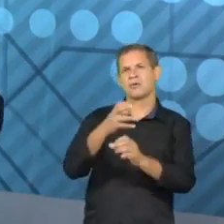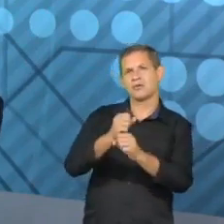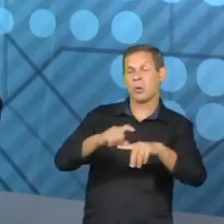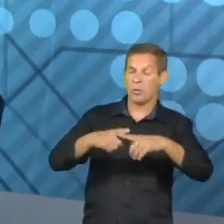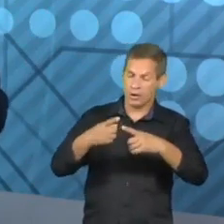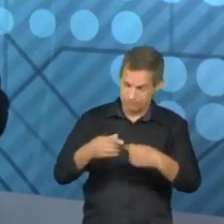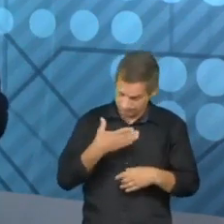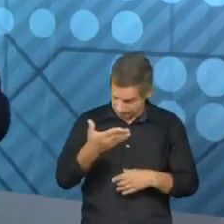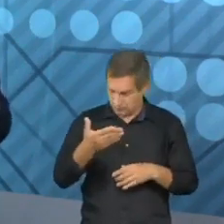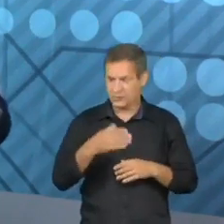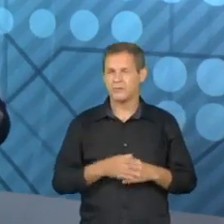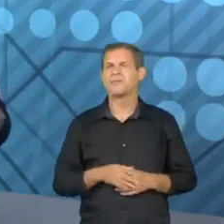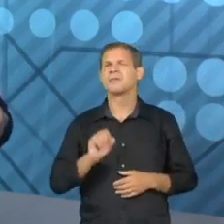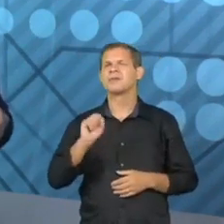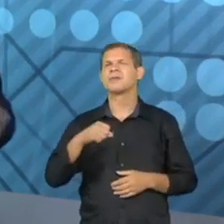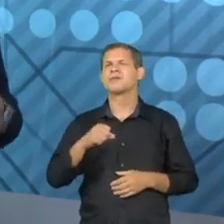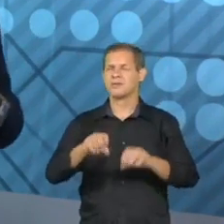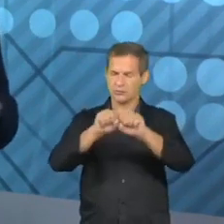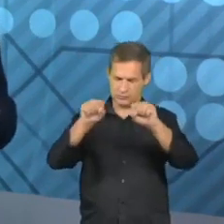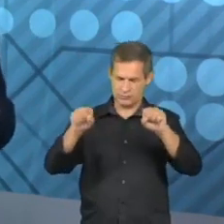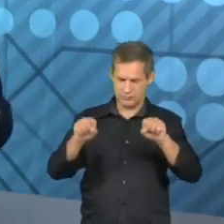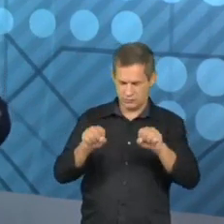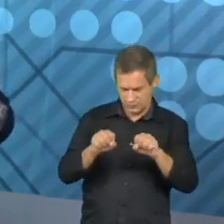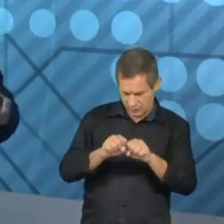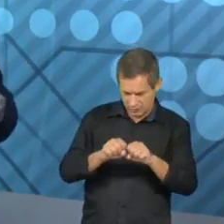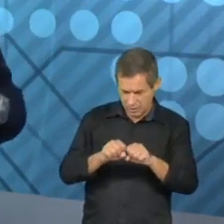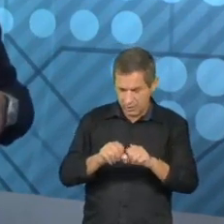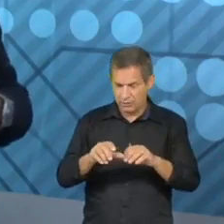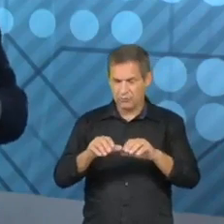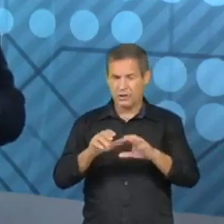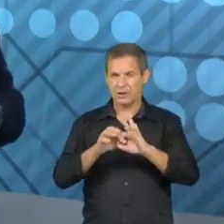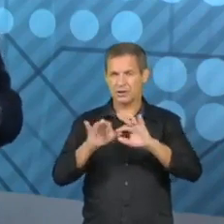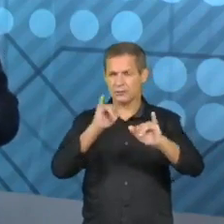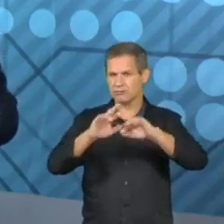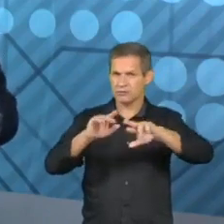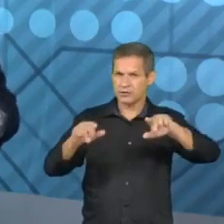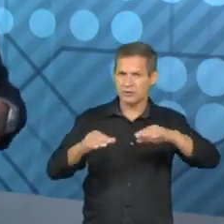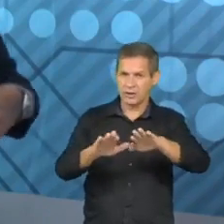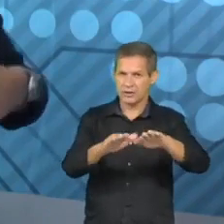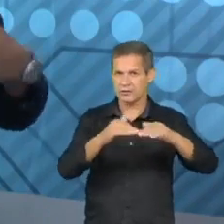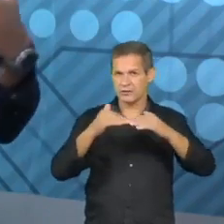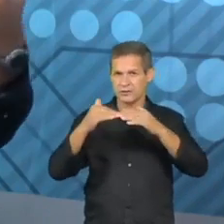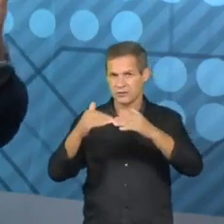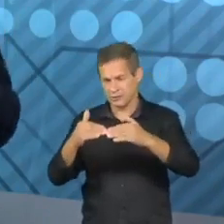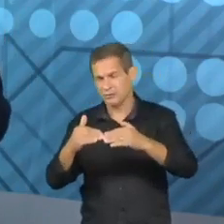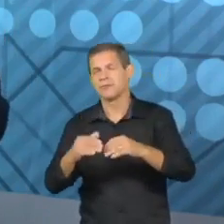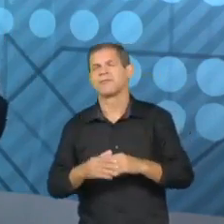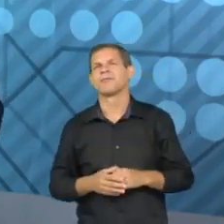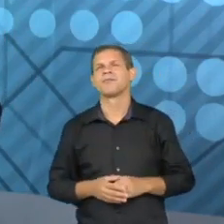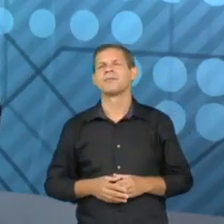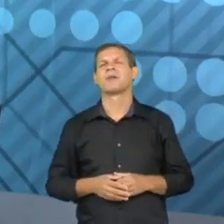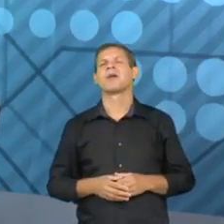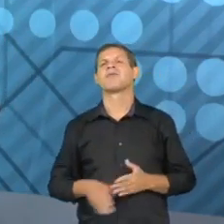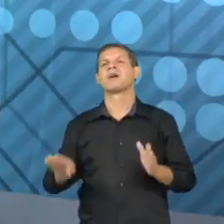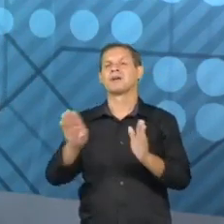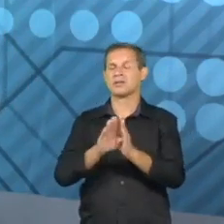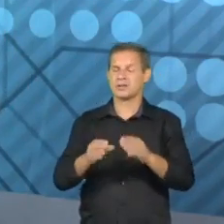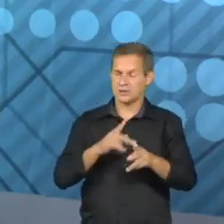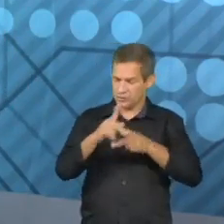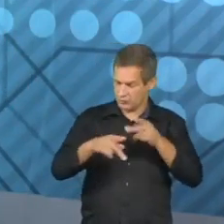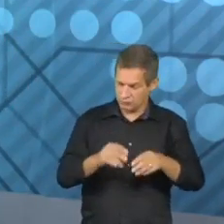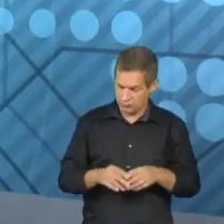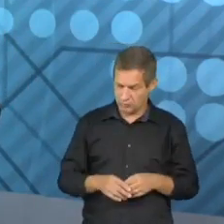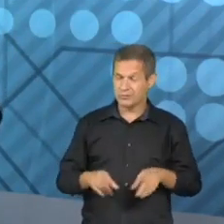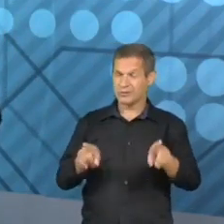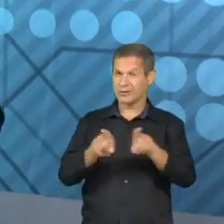e aí, sim, aquele sistema vai passando informação para os diferentes níveis e isso vai chegar na população de